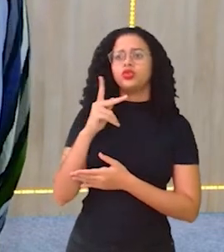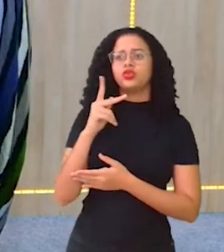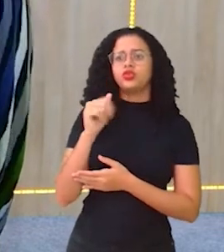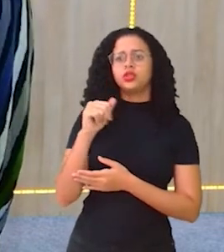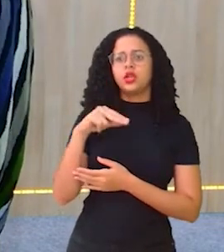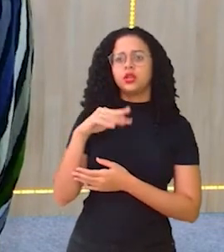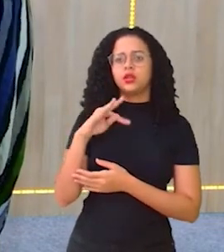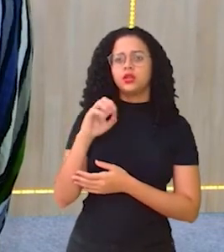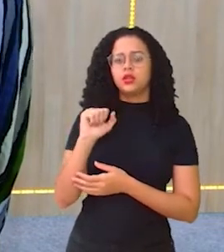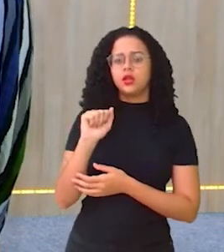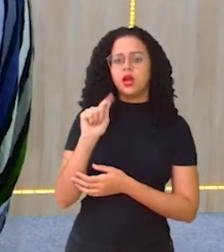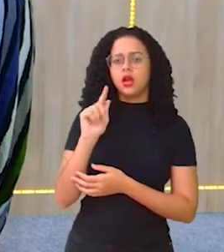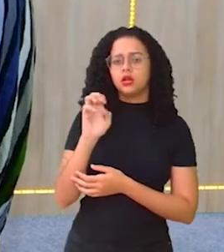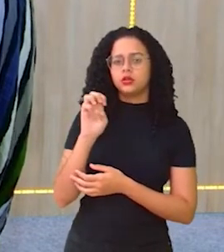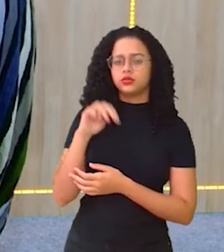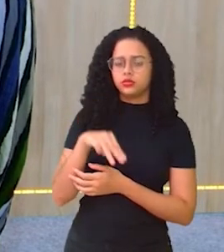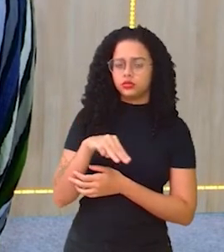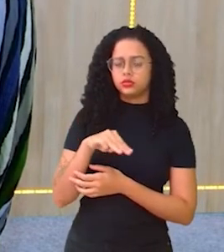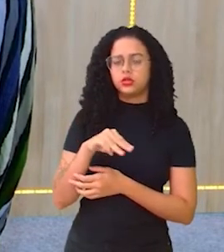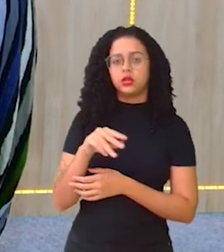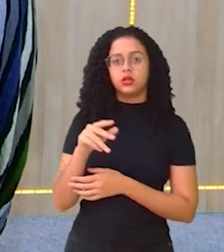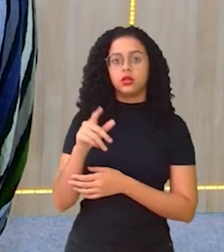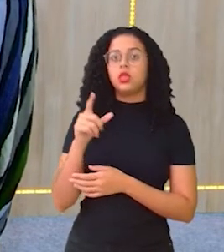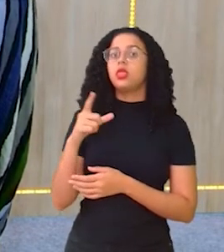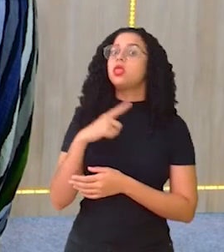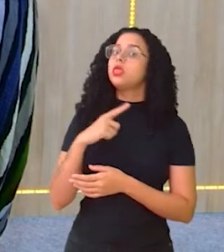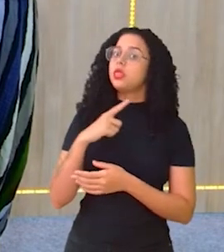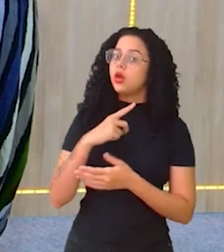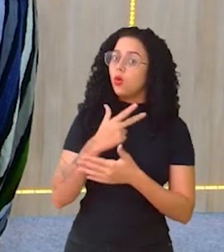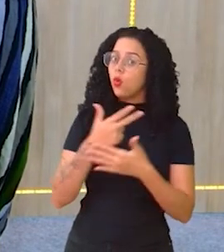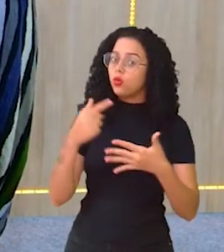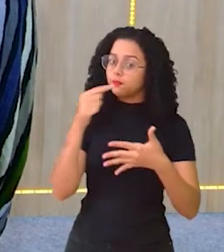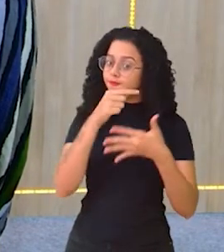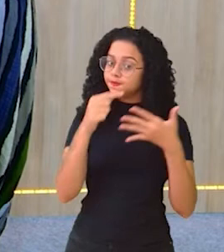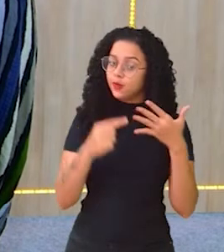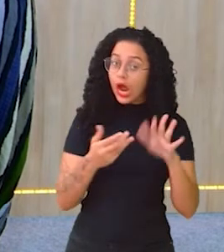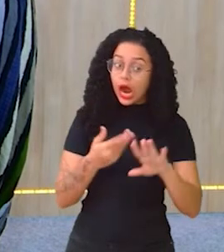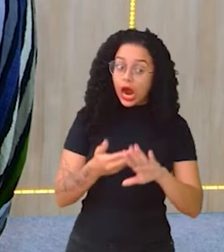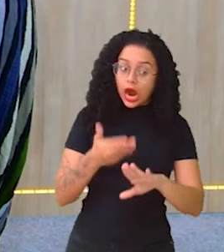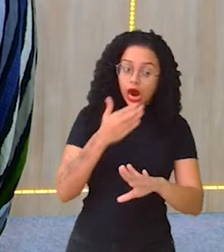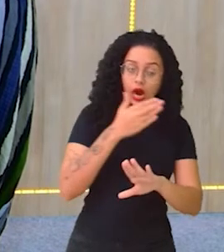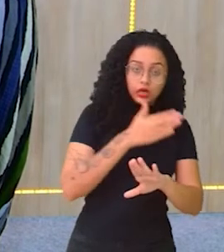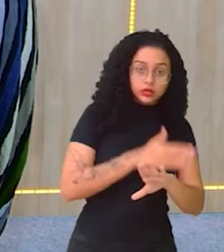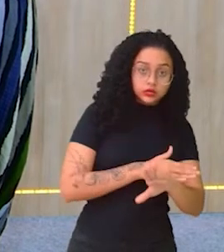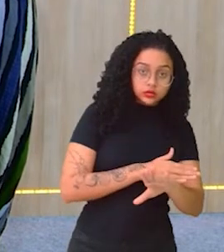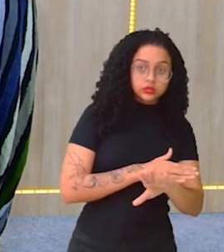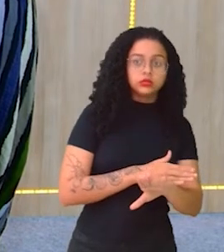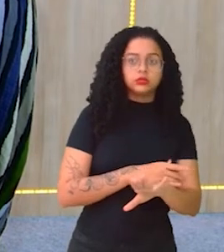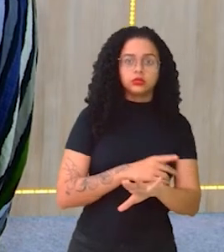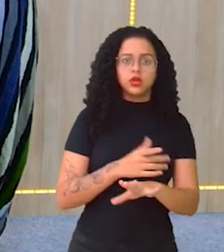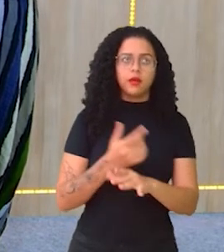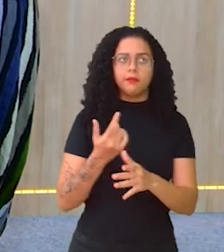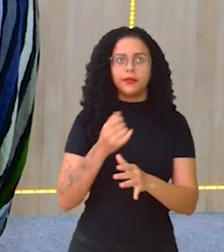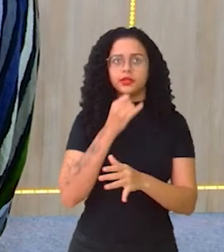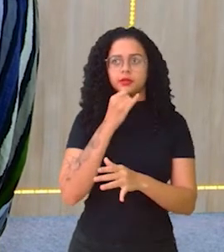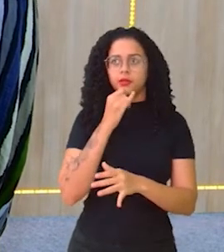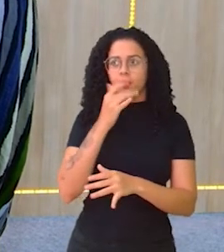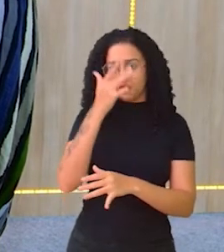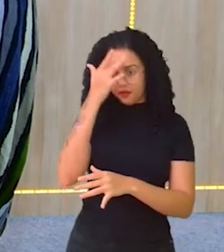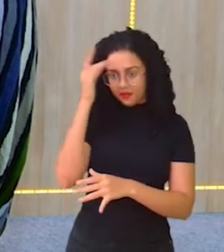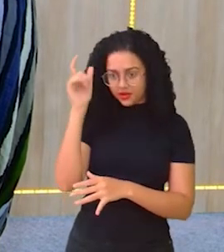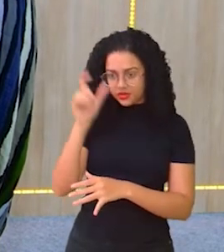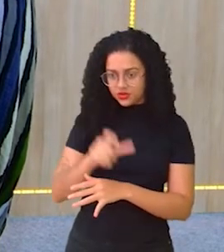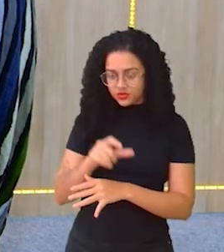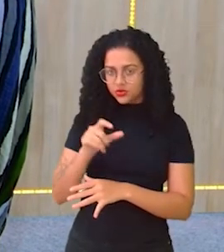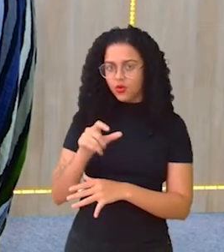Exatamente. Então, normalmente são elementos que são dados, né? A não ser que a pessoa tenha realmente seja uma psicopatia, ela